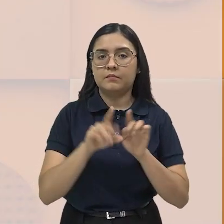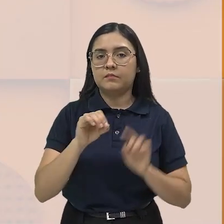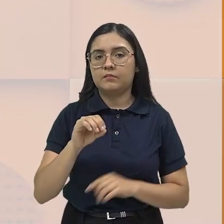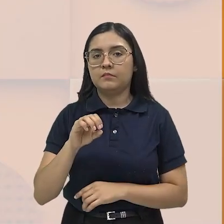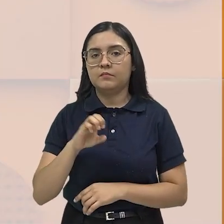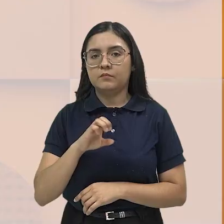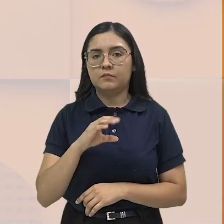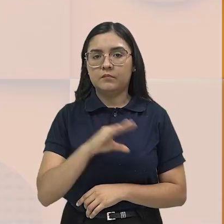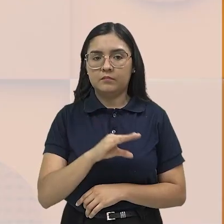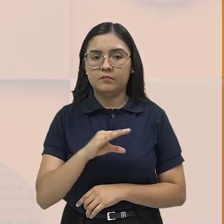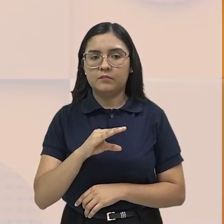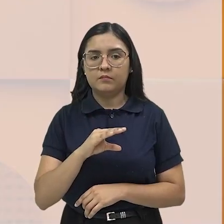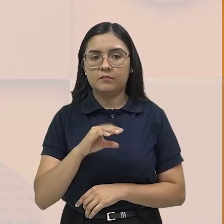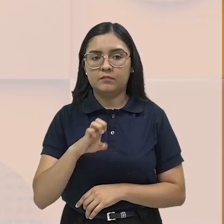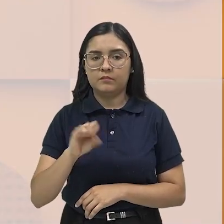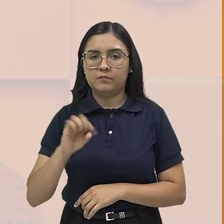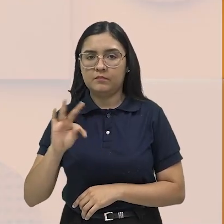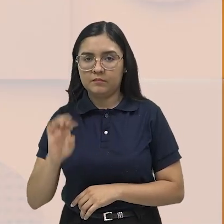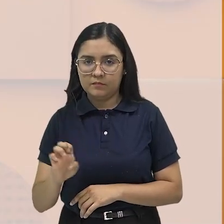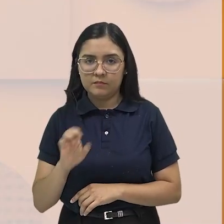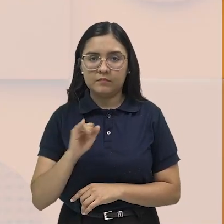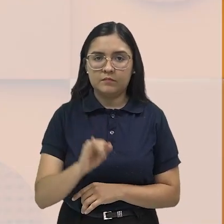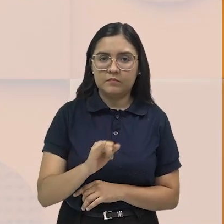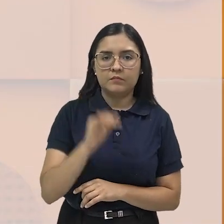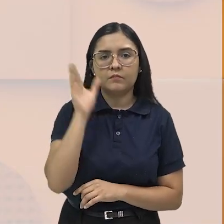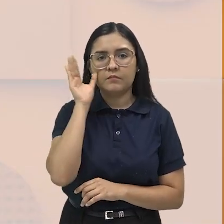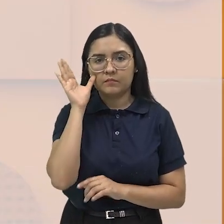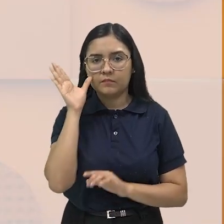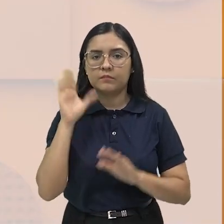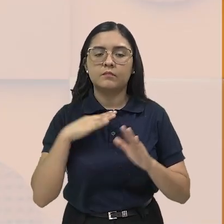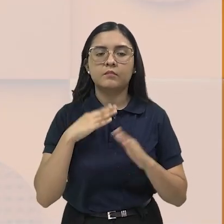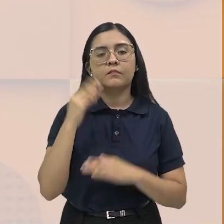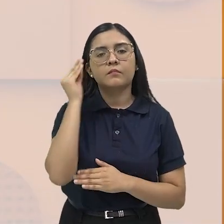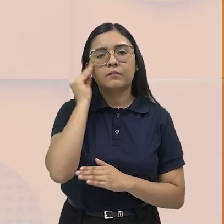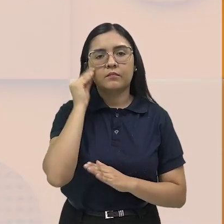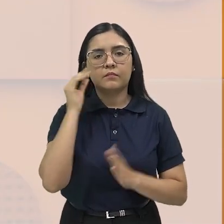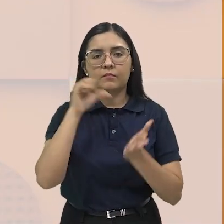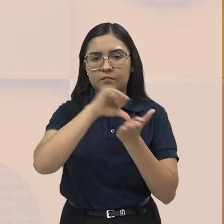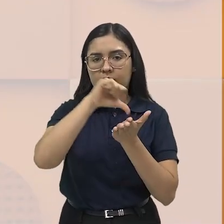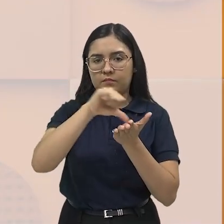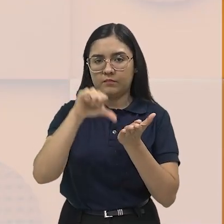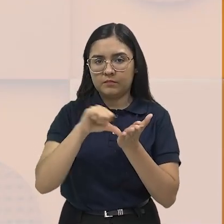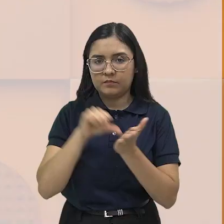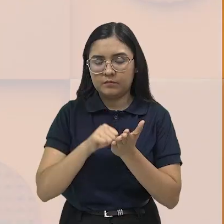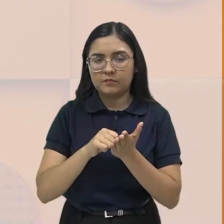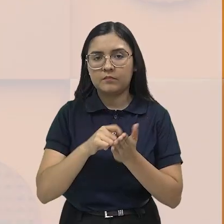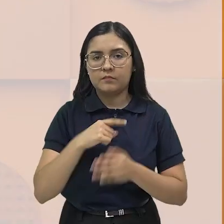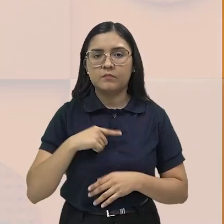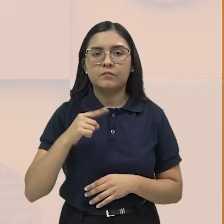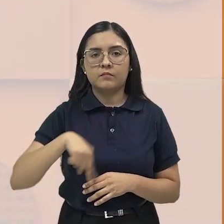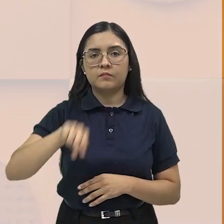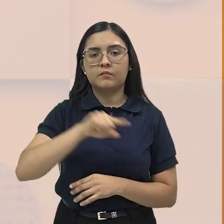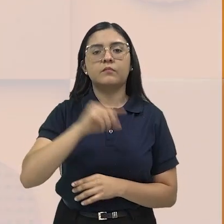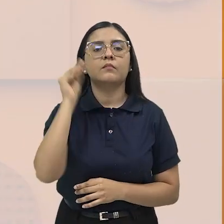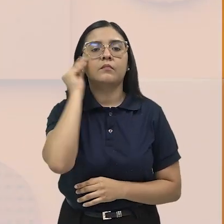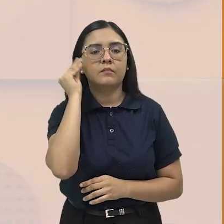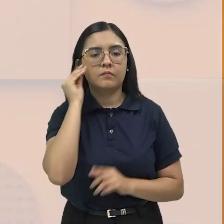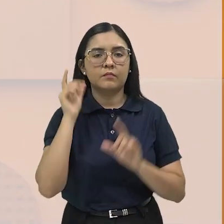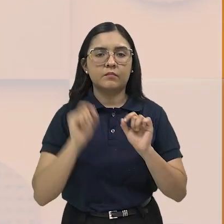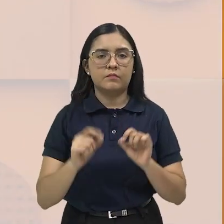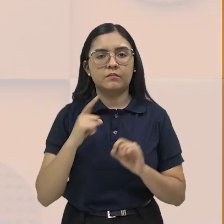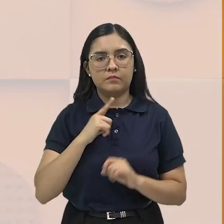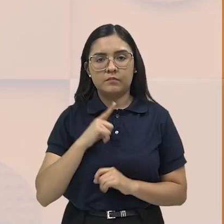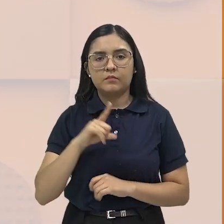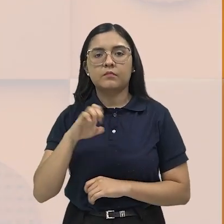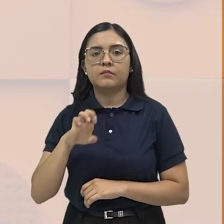pegar um pouquinho e tiver curiosidade de olhar o mapa dos Estados Unidos, vocês vão ver que a costa leste,